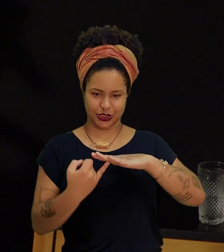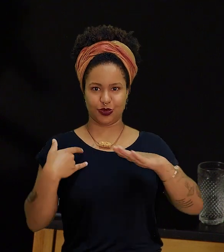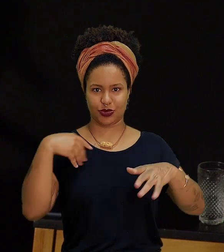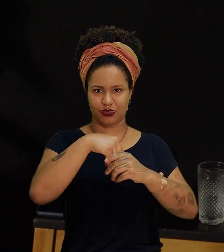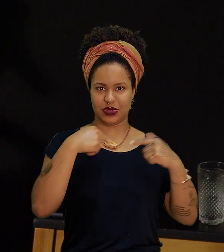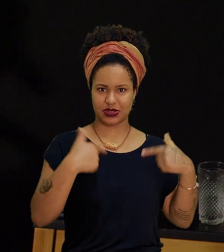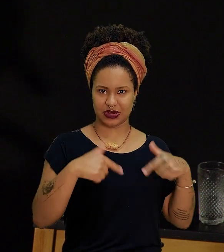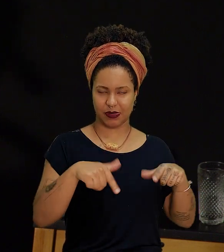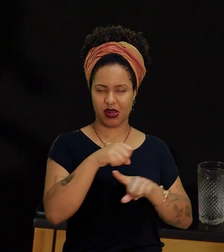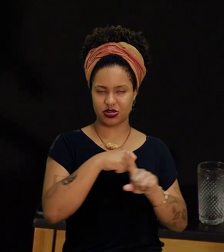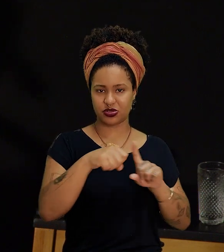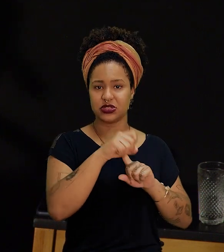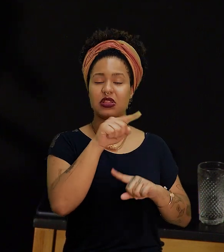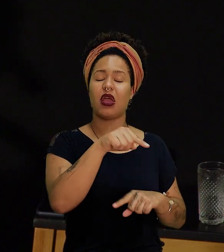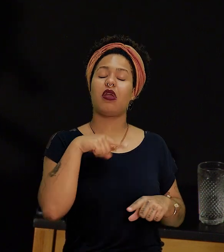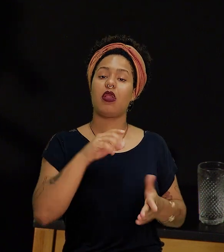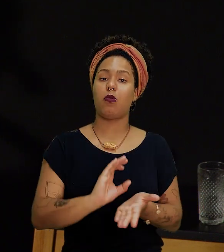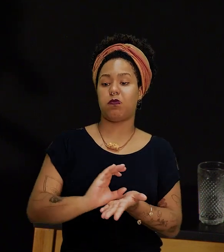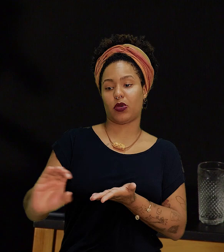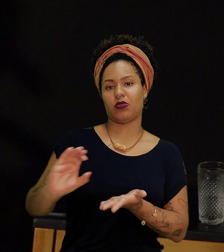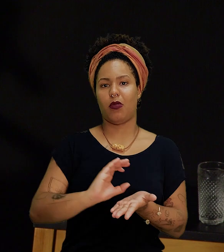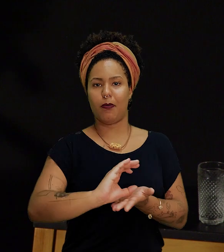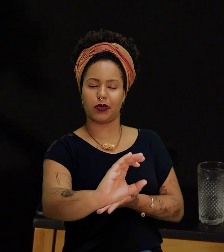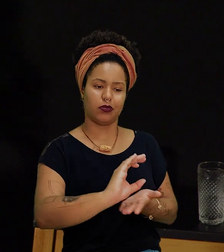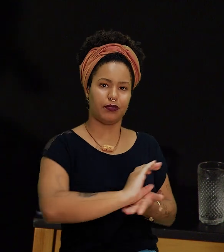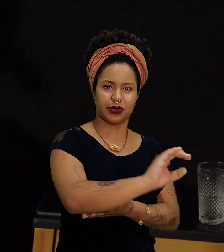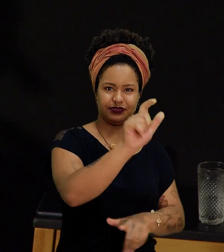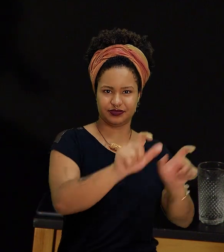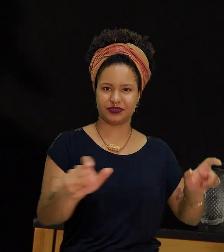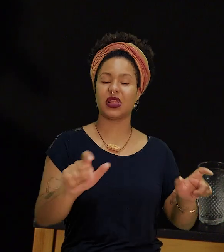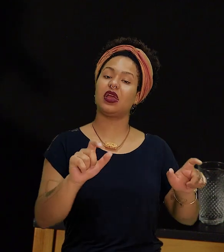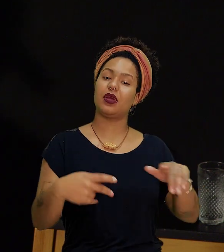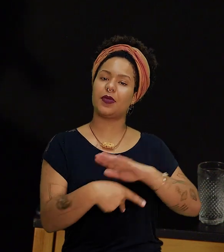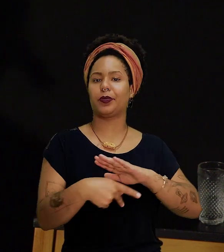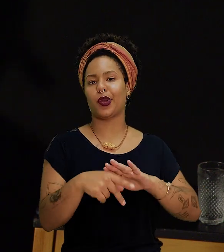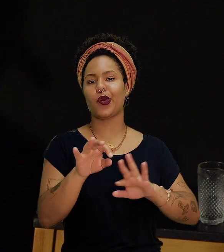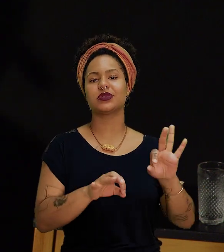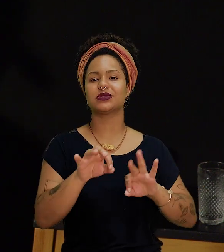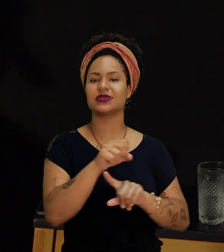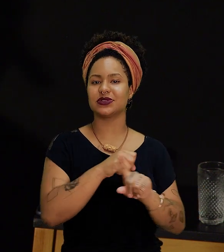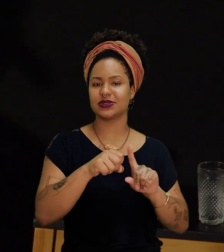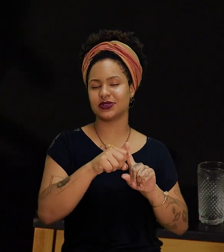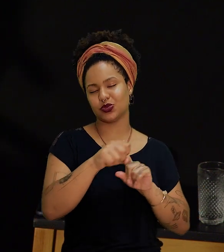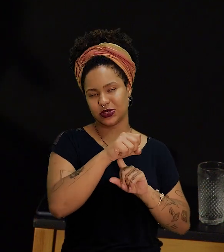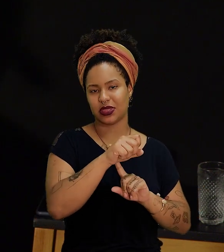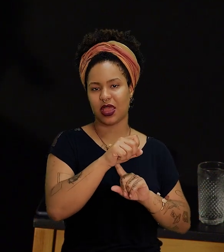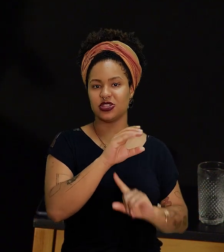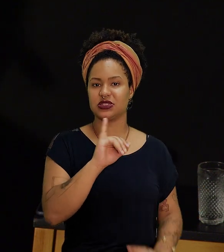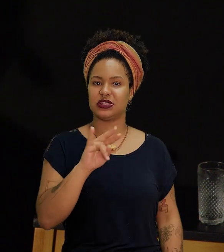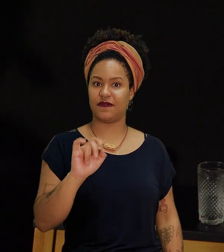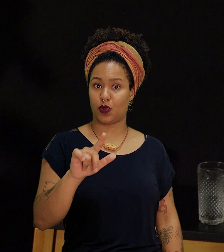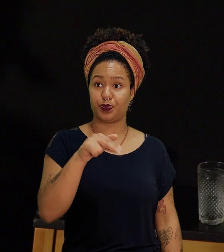instituto em que eu trabalho, o Clima e Sociedade, ele financia entidades da sociedade civil. E, no Nordeste,